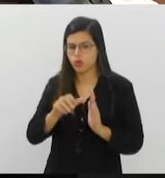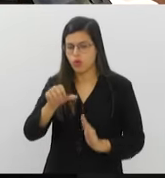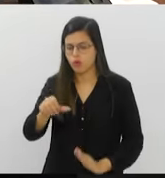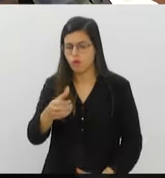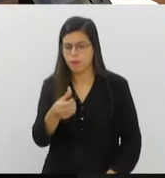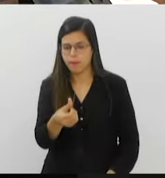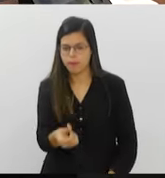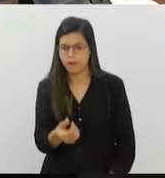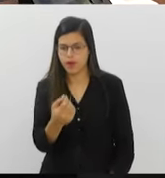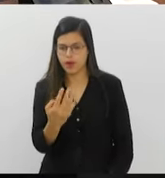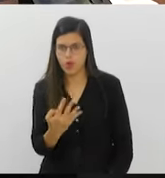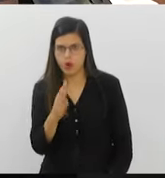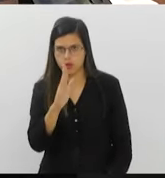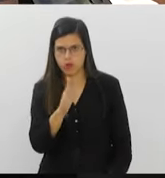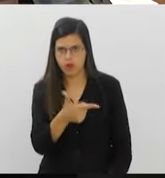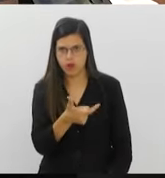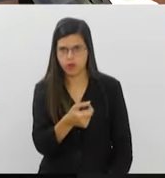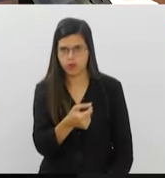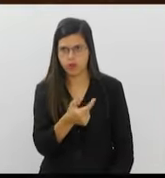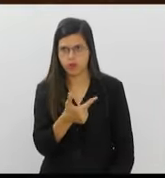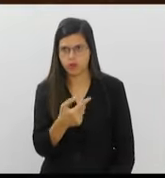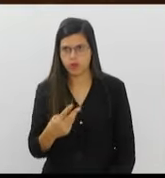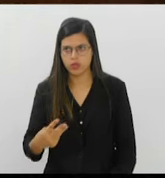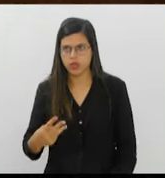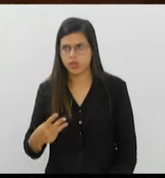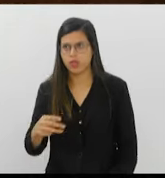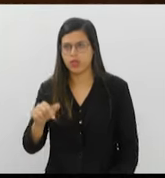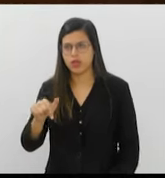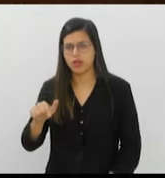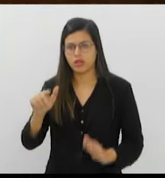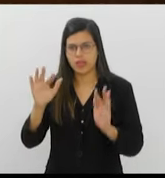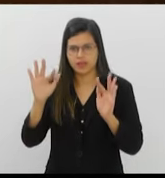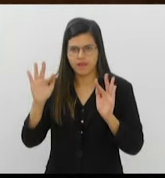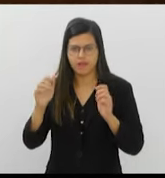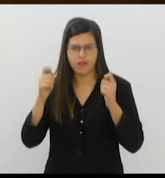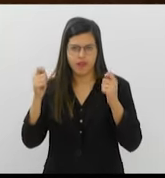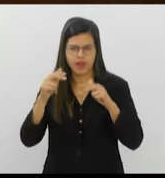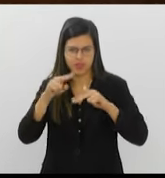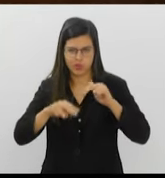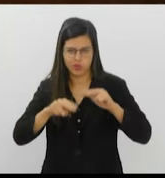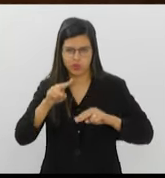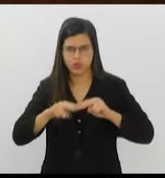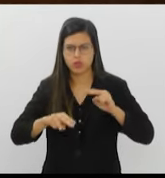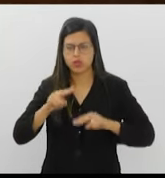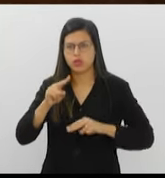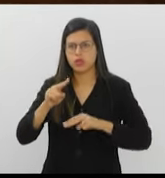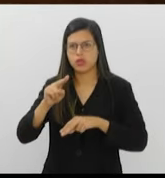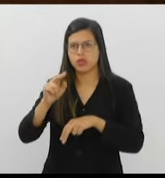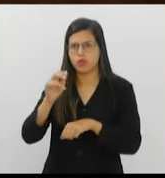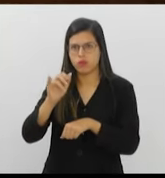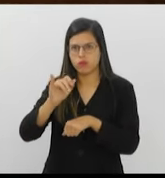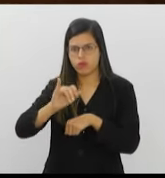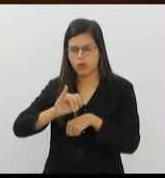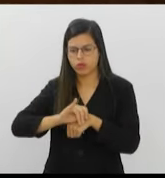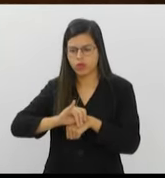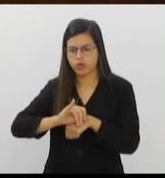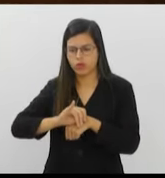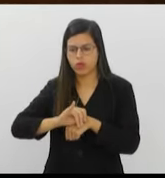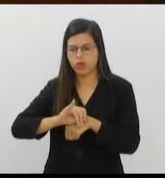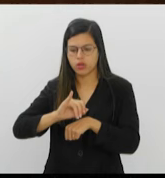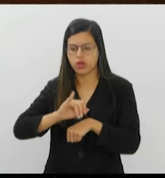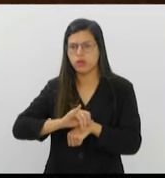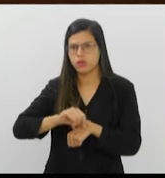964/2023, o Arraiá da Cidadania, que é feito em Volta Redonda desde 2010. É a maior festa popular de